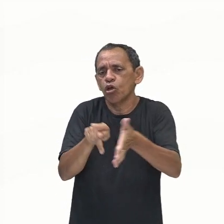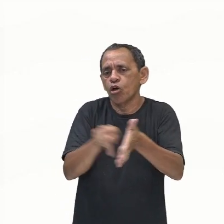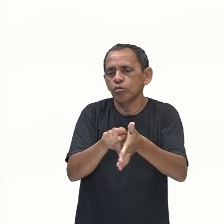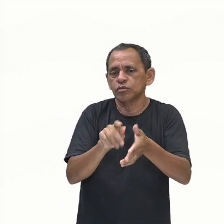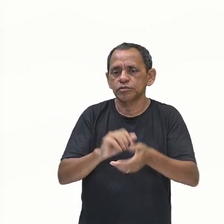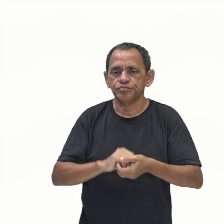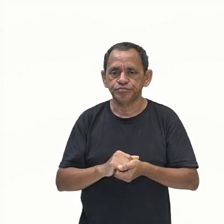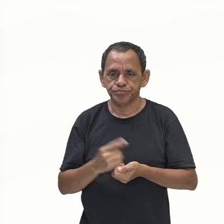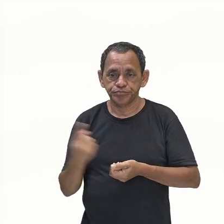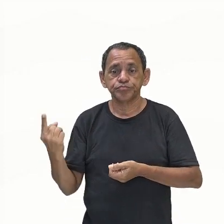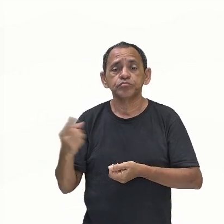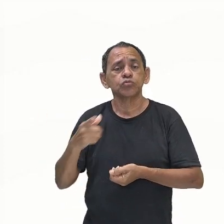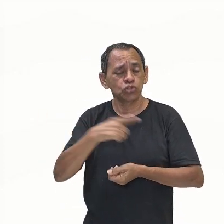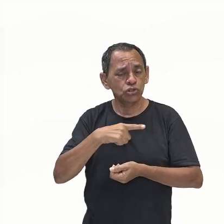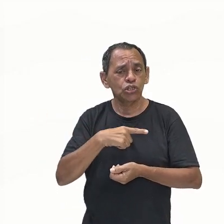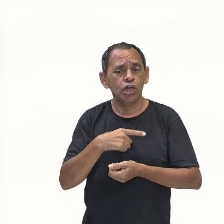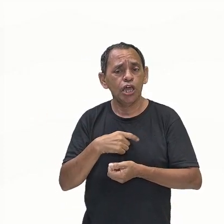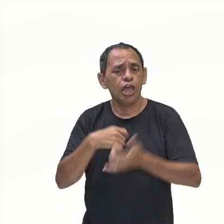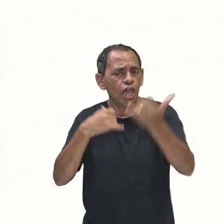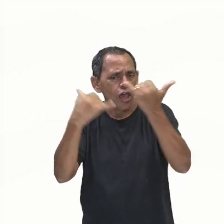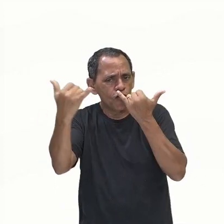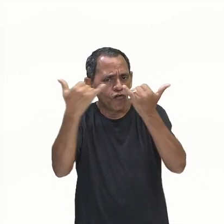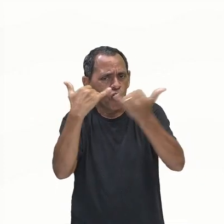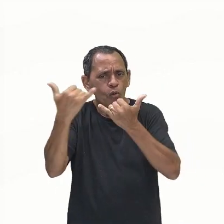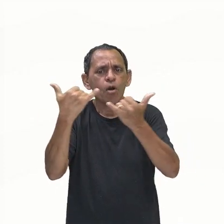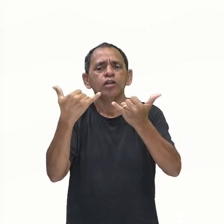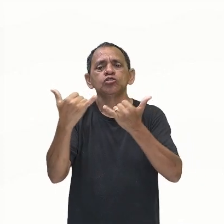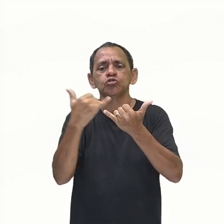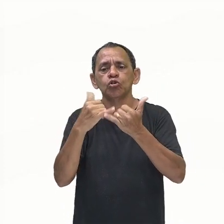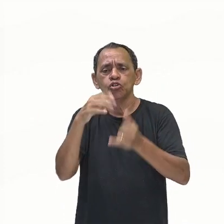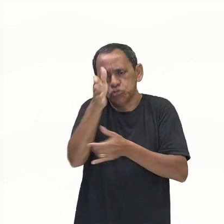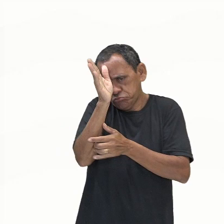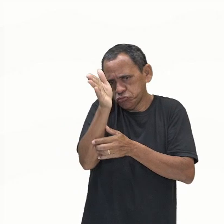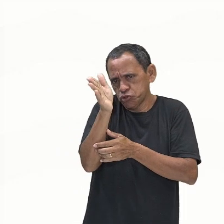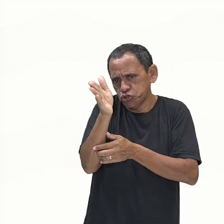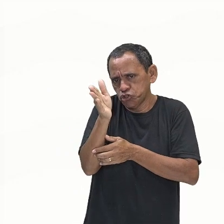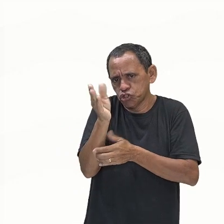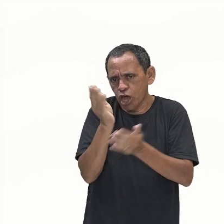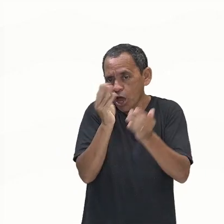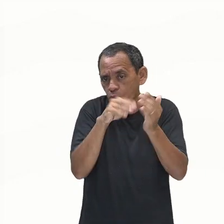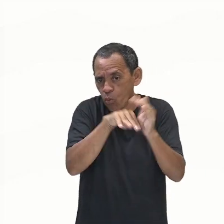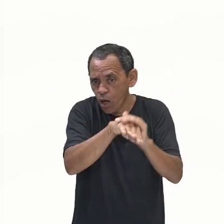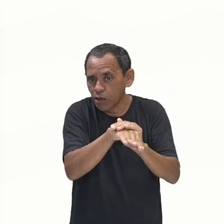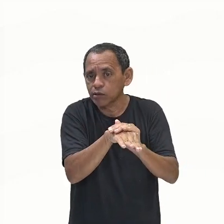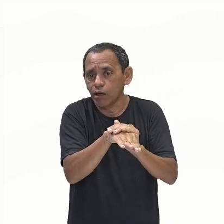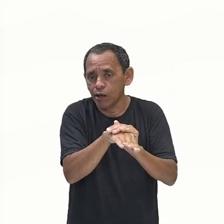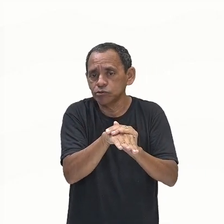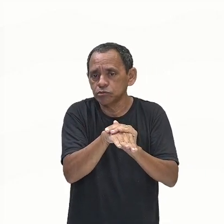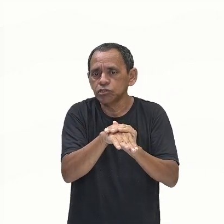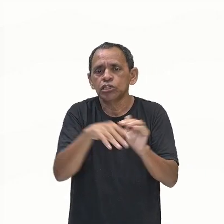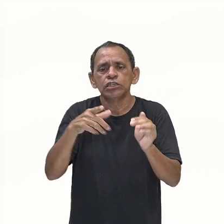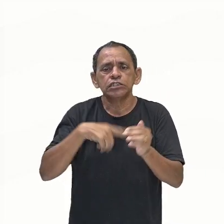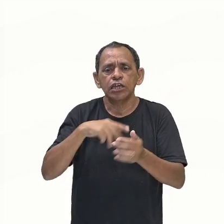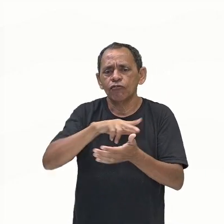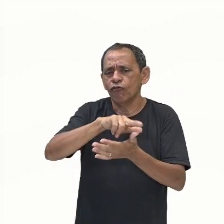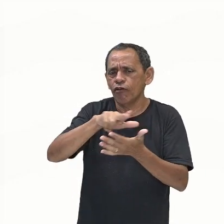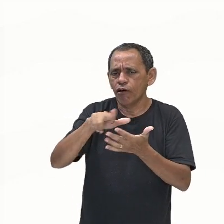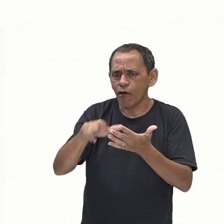de dados de informações espaciais em ambiente computacional, tá, que reúnem